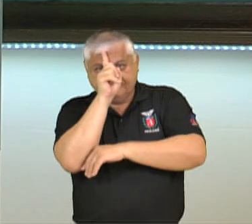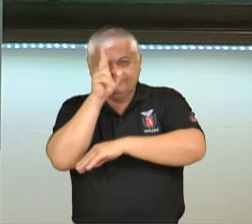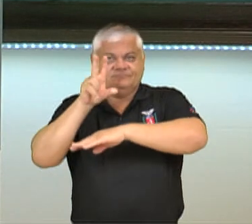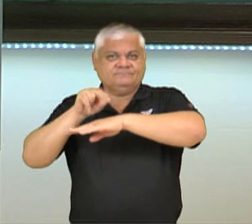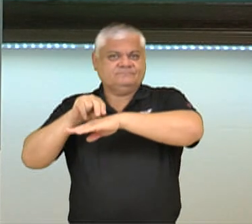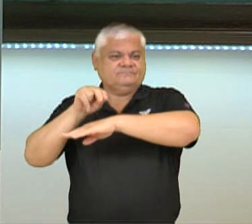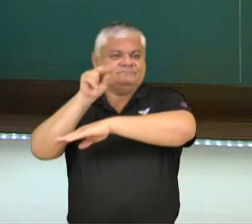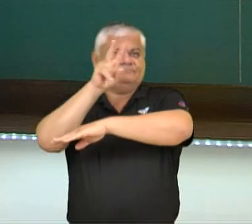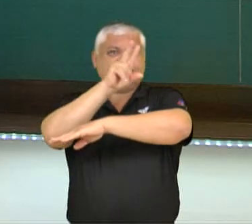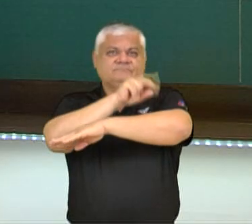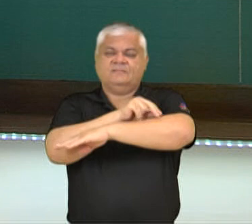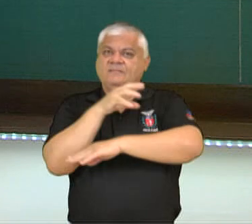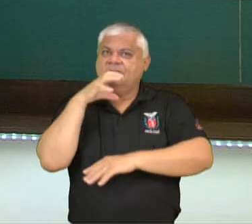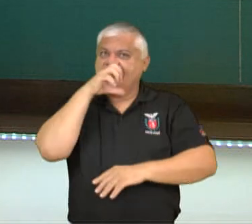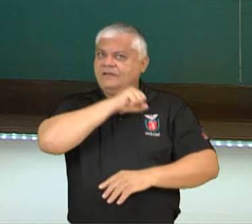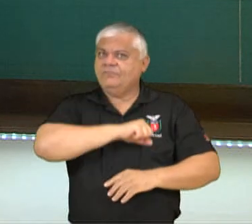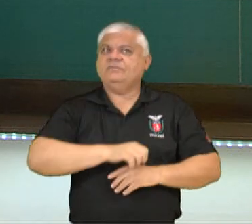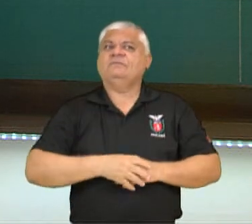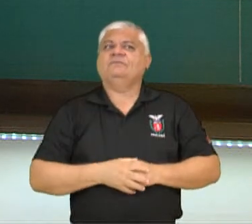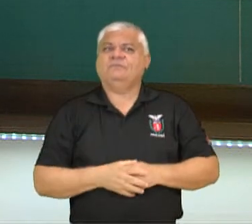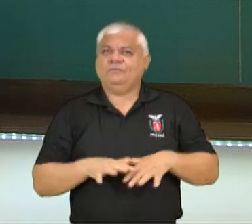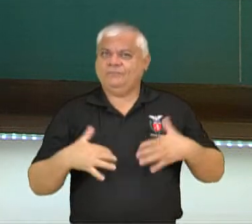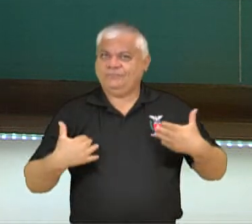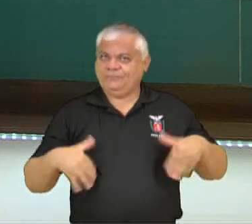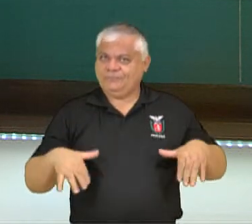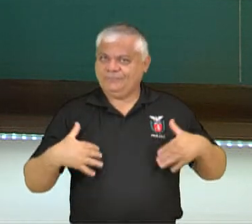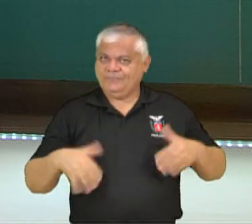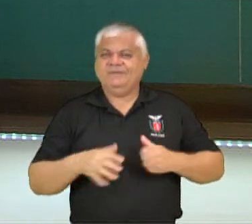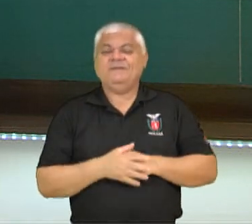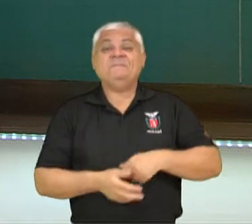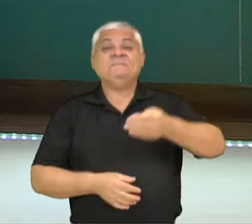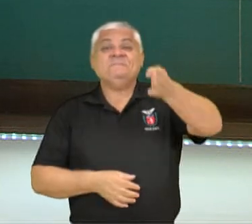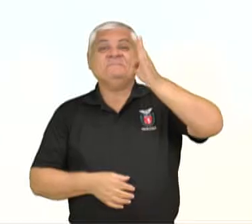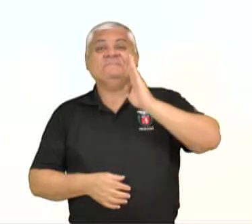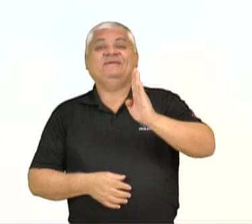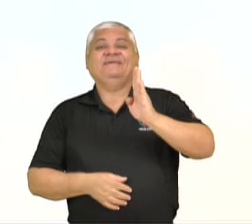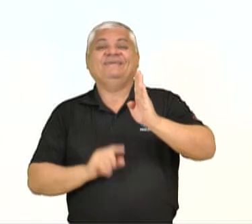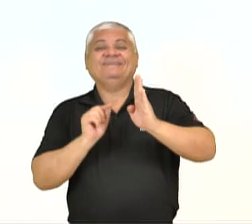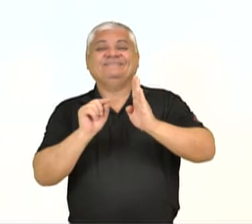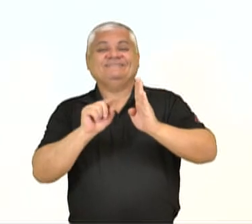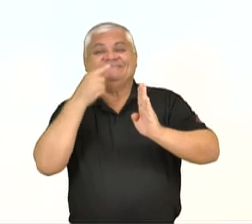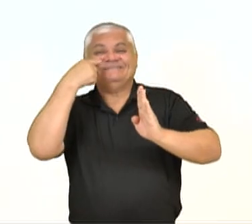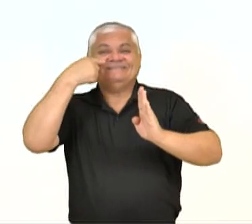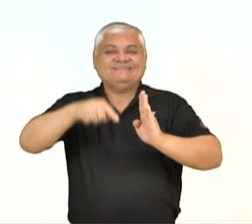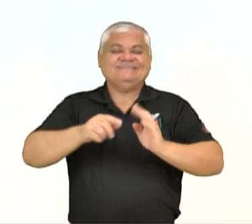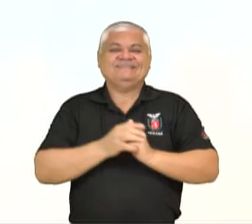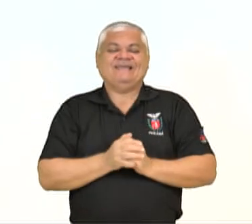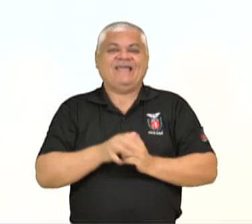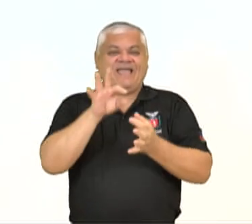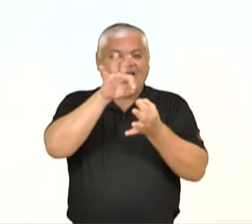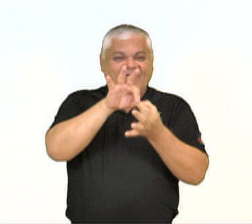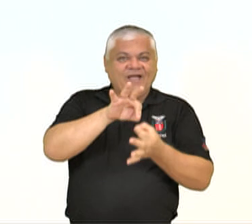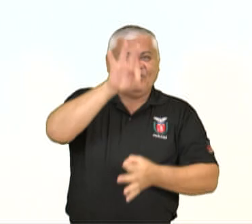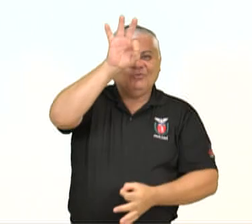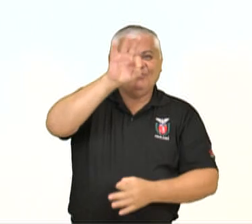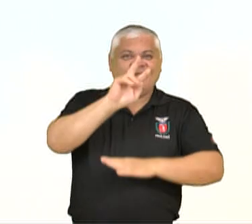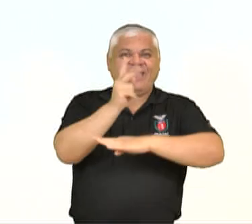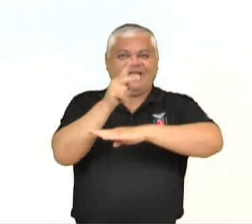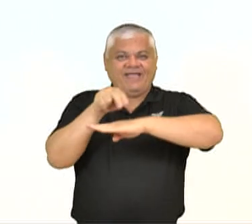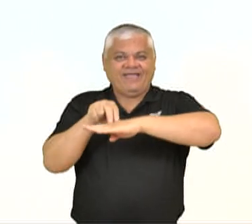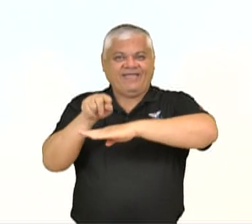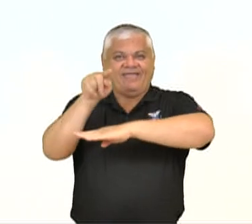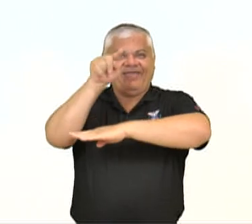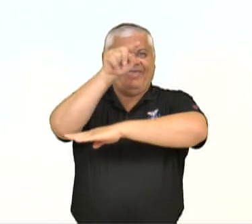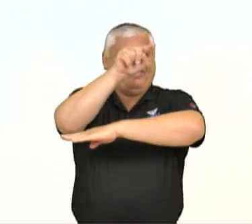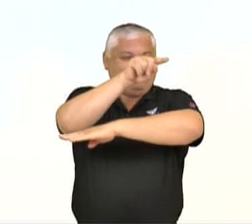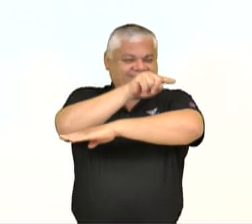né? Um movimento muito rápido. Okay? No item B, a gente quer descobrir a altura máxima em